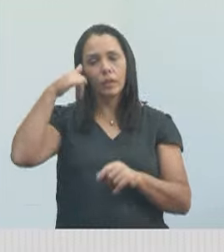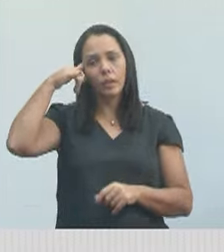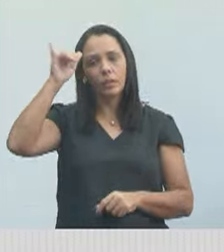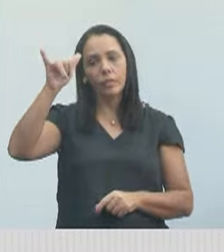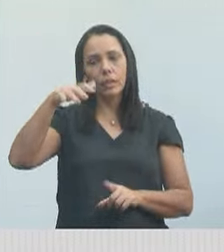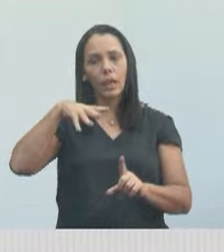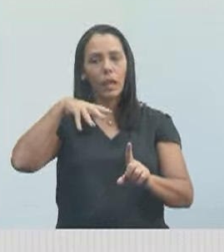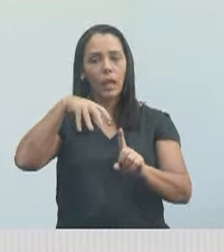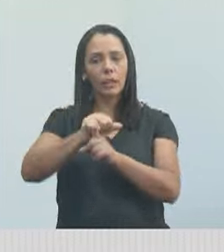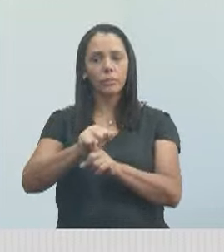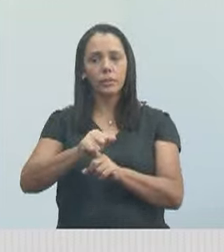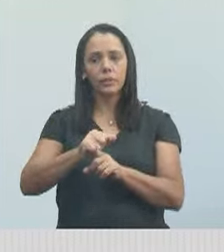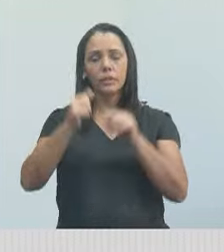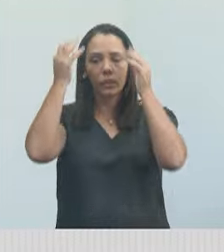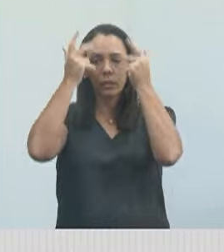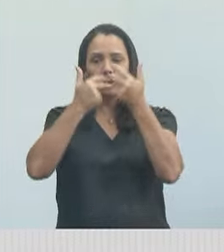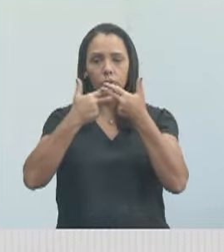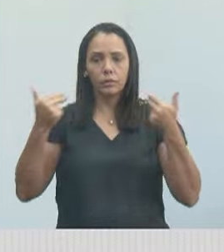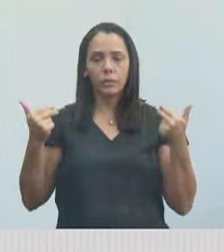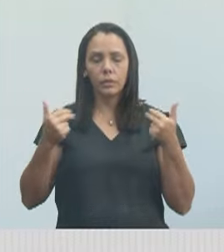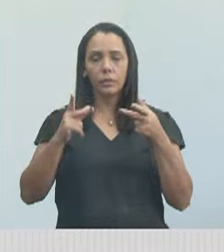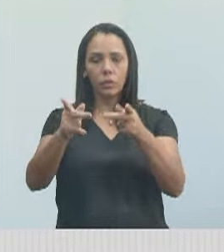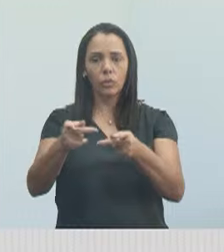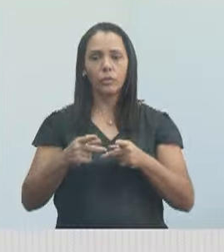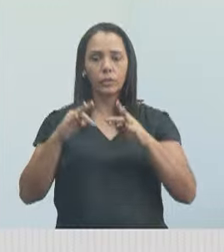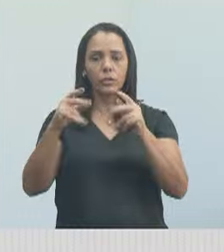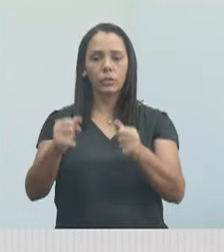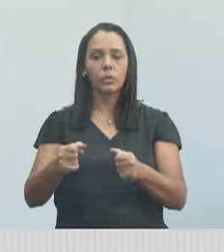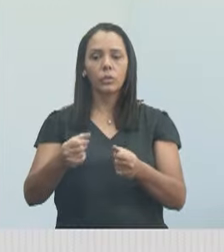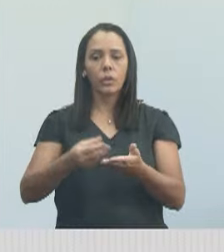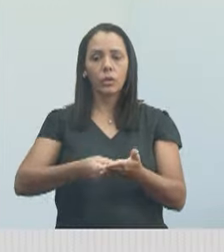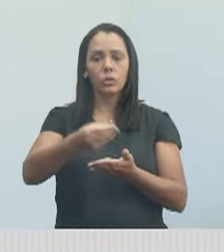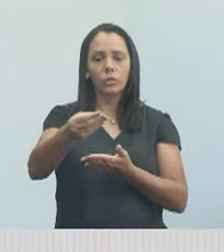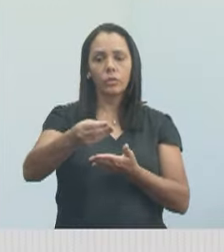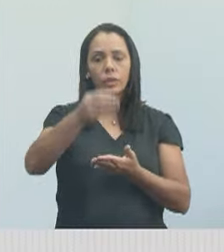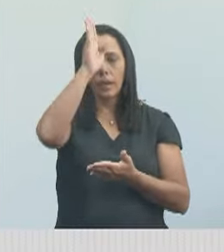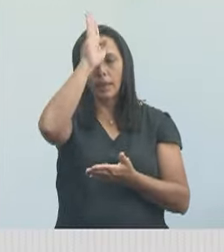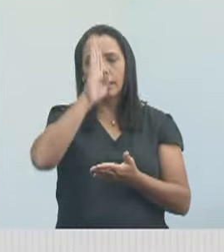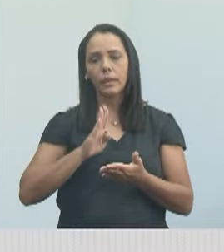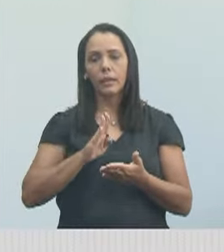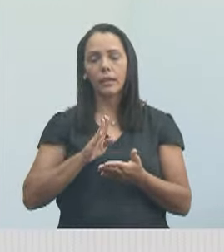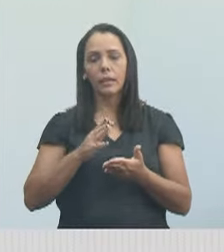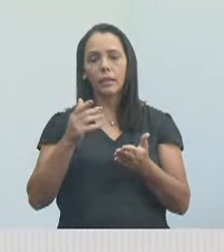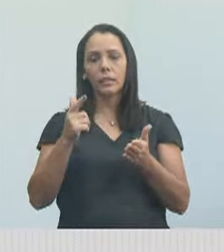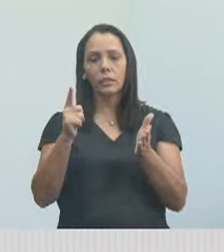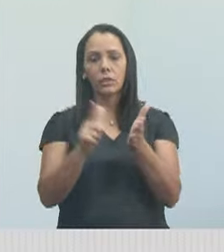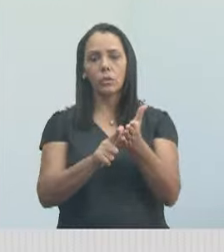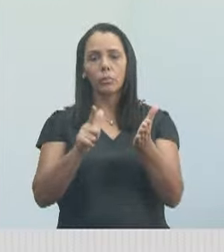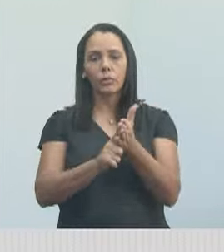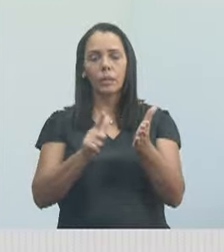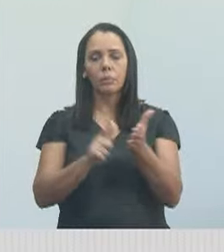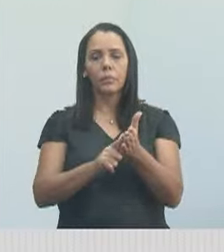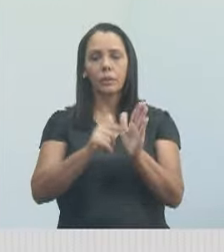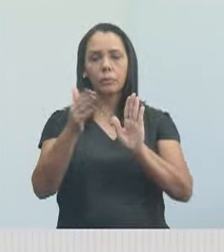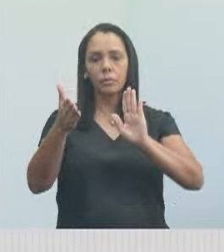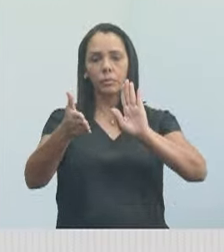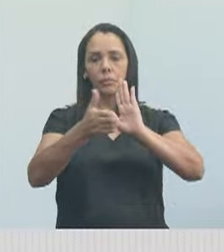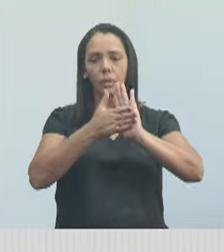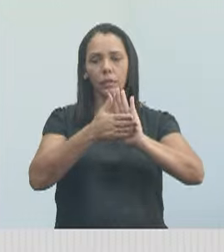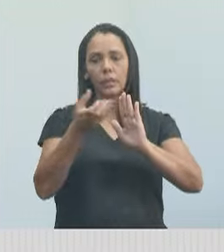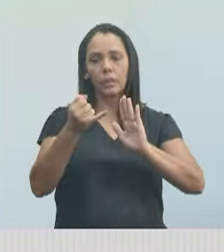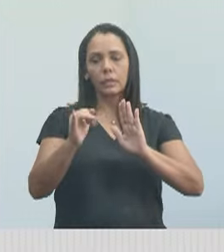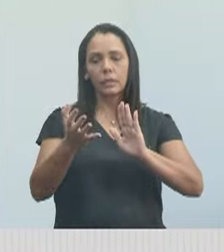de animais. Eu convido a todos, eu estou distribuindo gratuitamente um adesivo, tá? Eu freio para animais. Quem quiser, é só entrar em contato